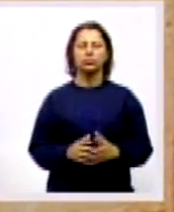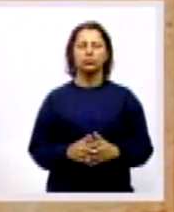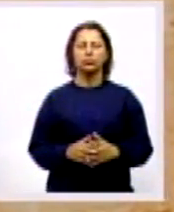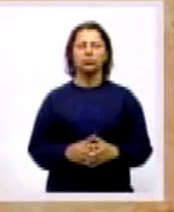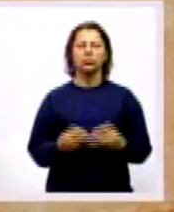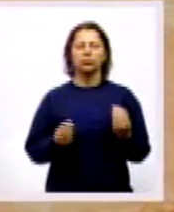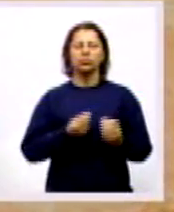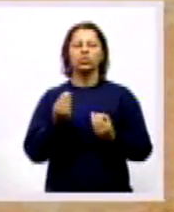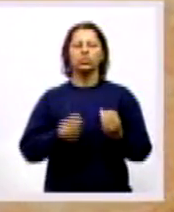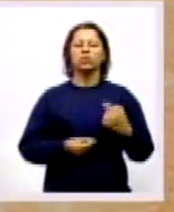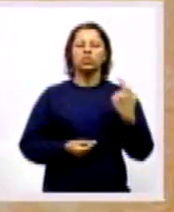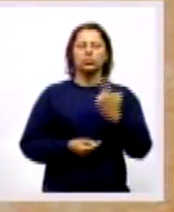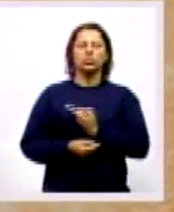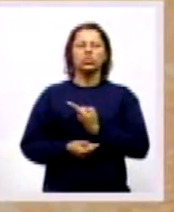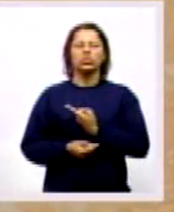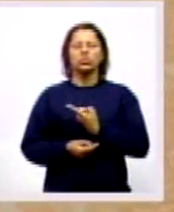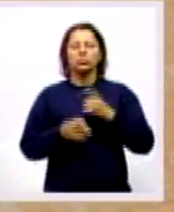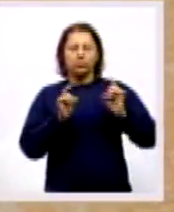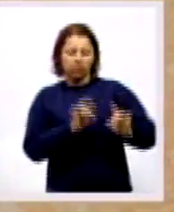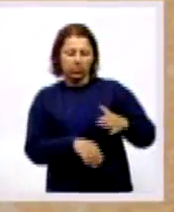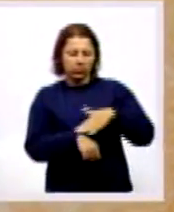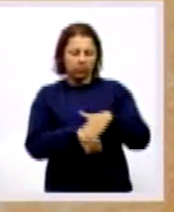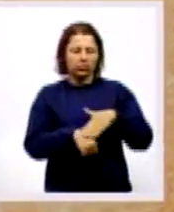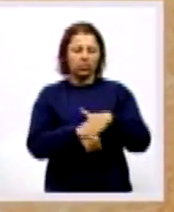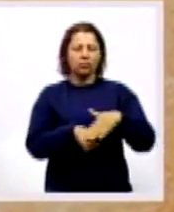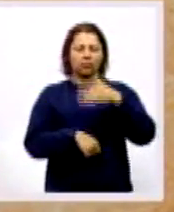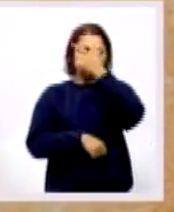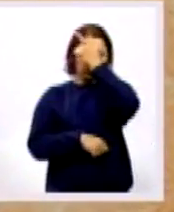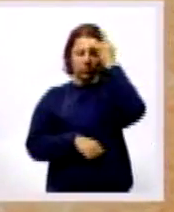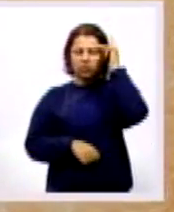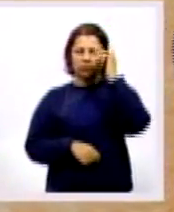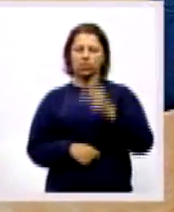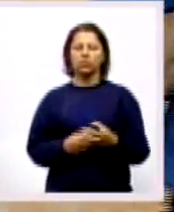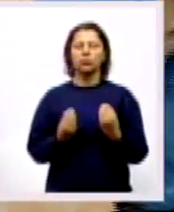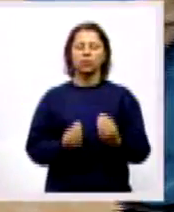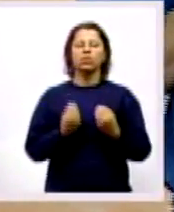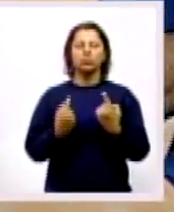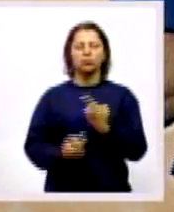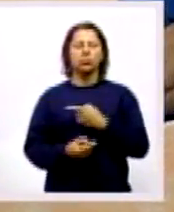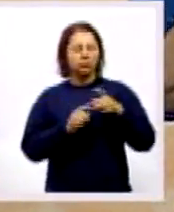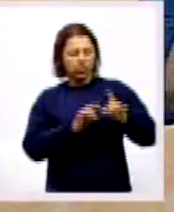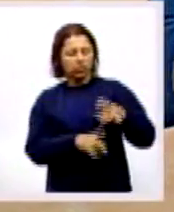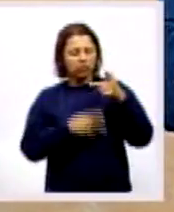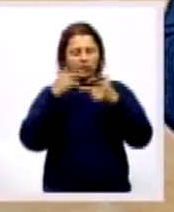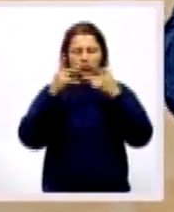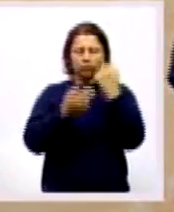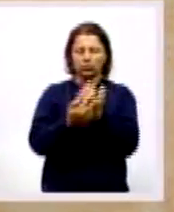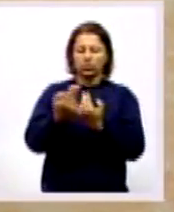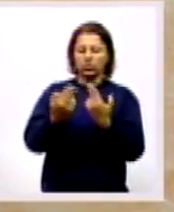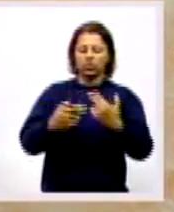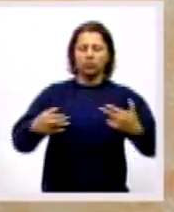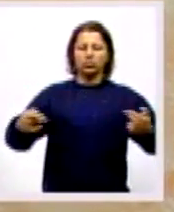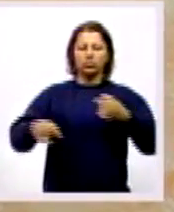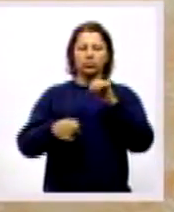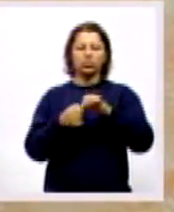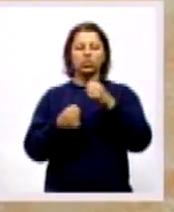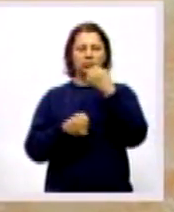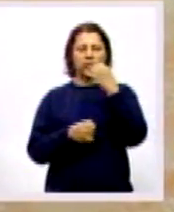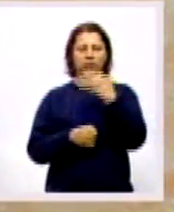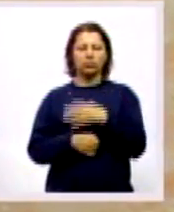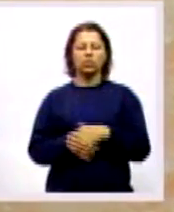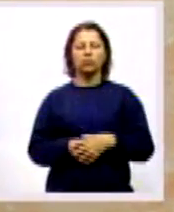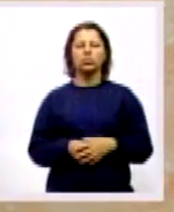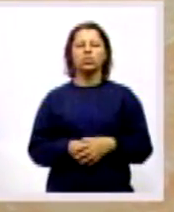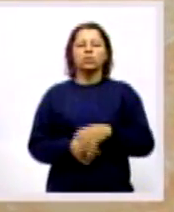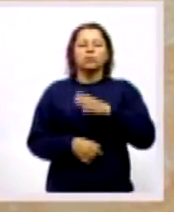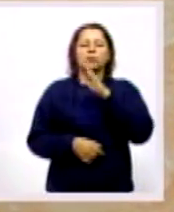O quanto que a gente deixa de conversar com os outros? O quanto a gente deixa de falar alguma coisa que faça bem? Ah, estou no mau humor, danada,